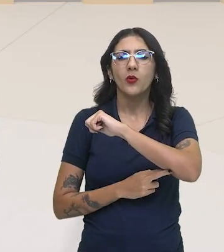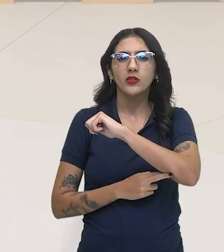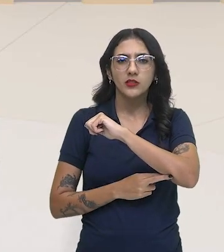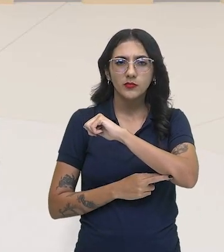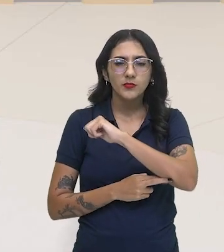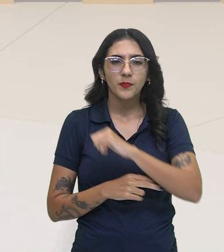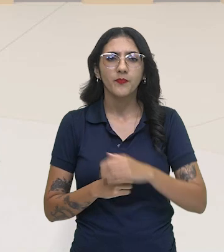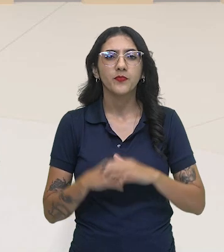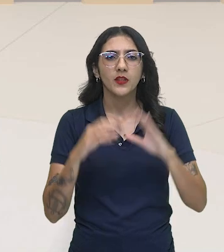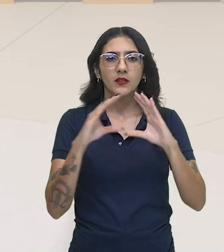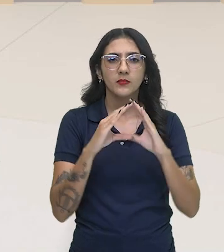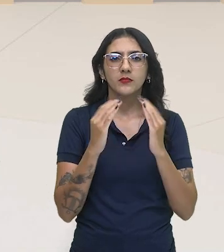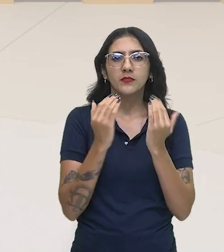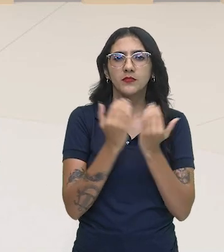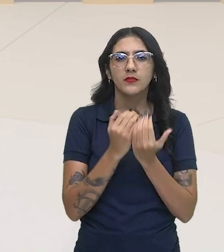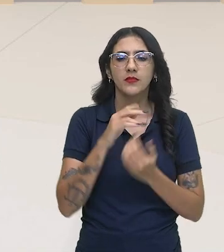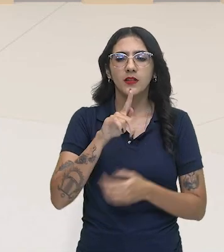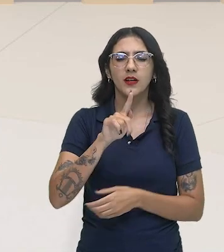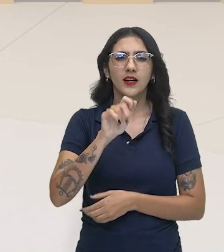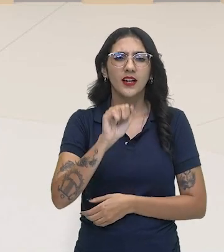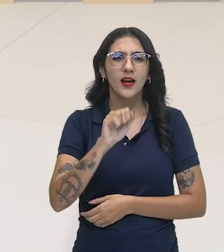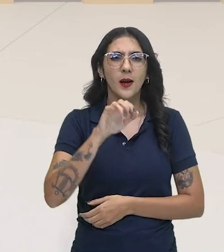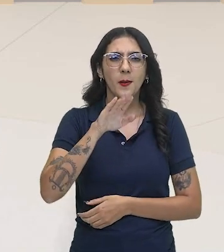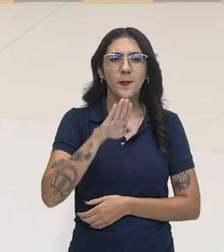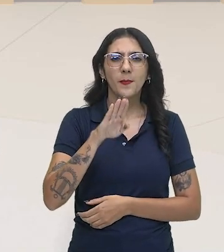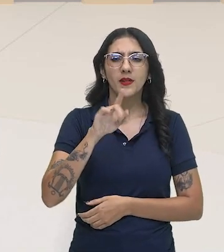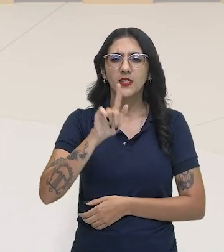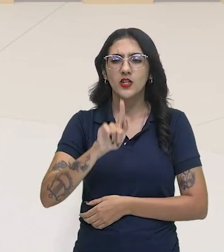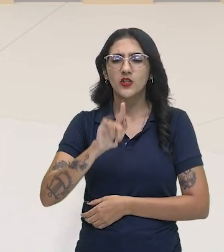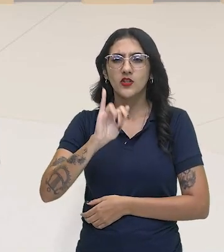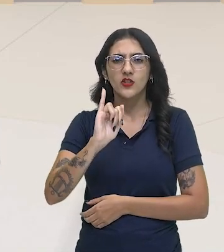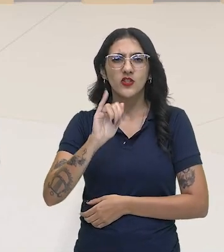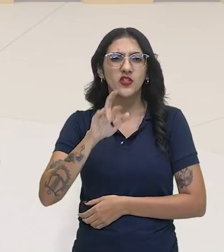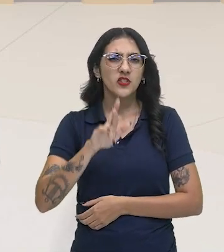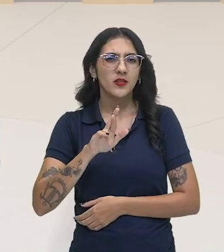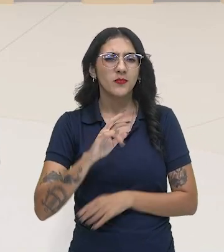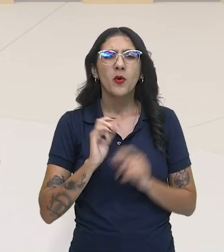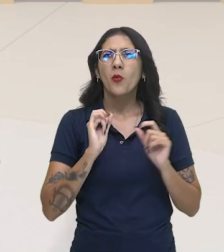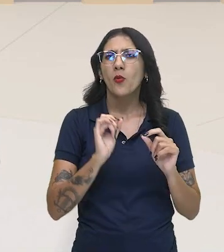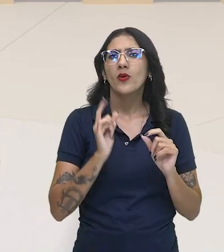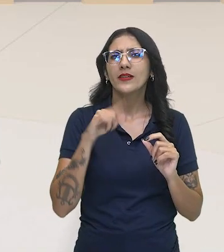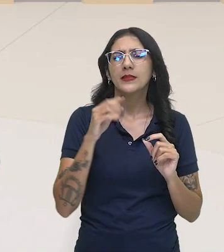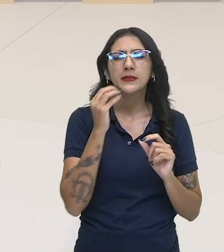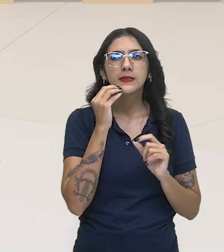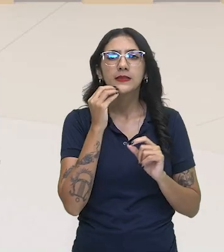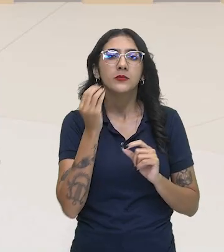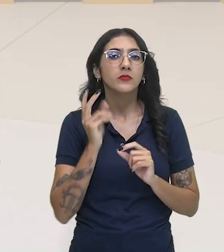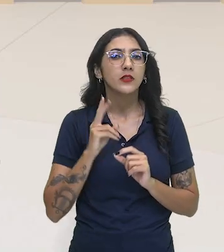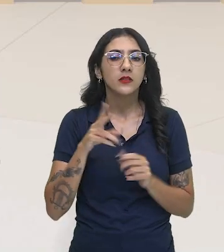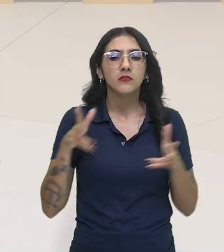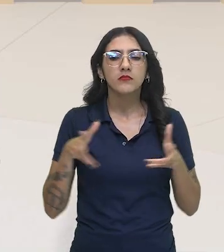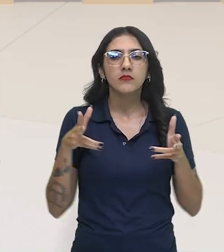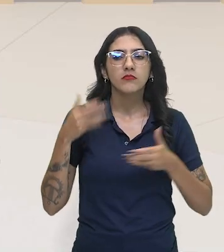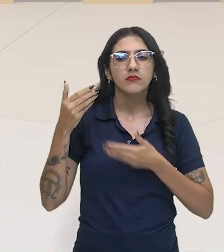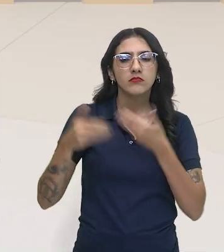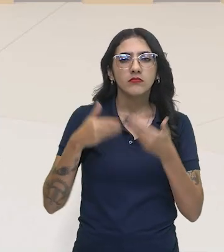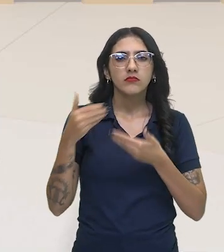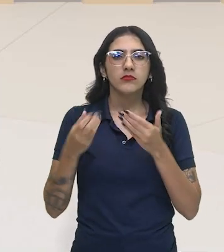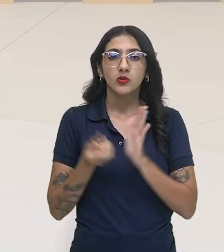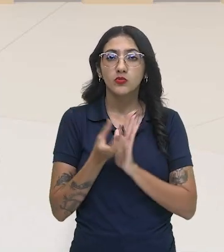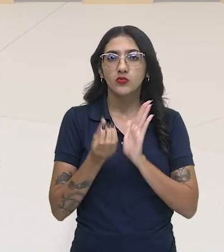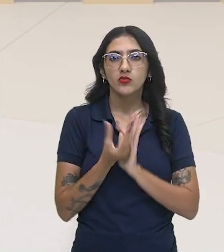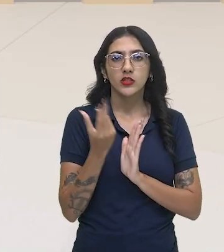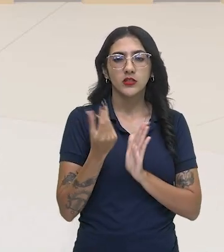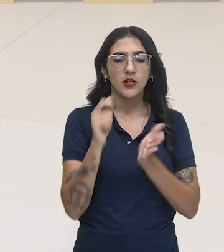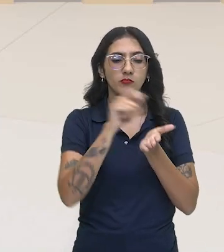aldeia Gabdi, não é isso? Gabdi. O que eles procuraram ali? Dar continuidade à construção da